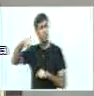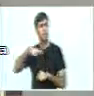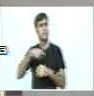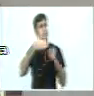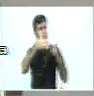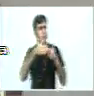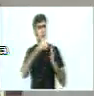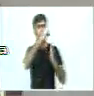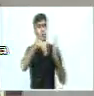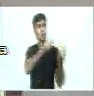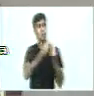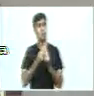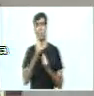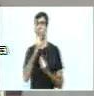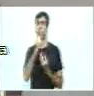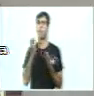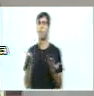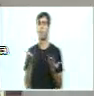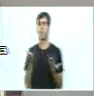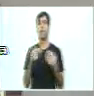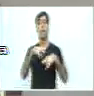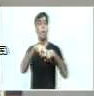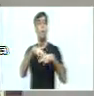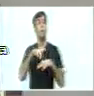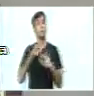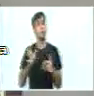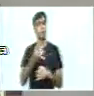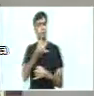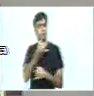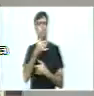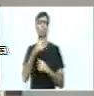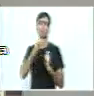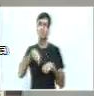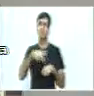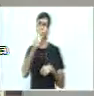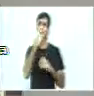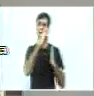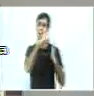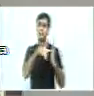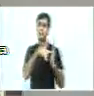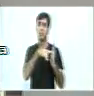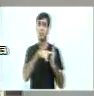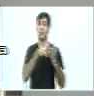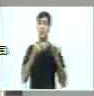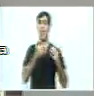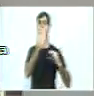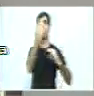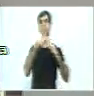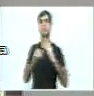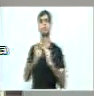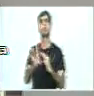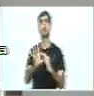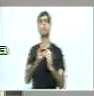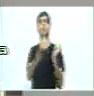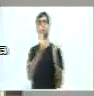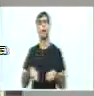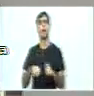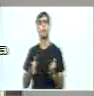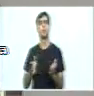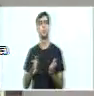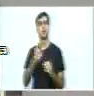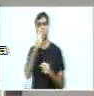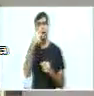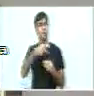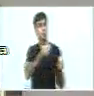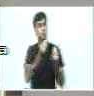documentação, e os documentos não chegam nessa casa. Então, infelizmente, os documentos que o Poder Executivo quer mandar é que chega. Chegou a